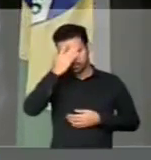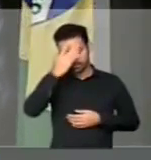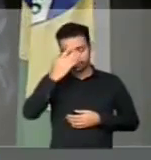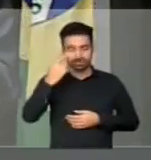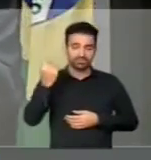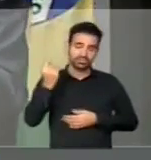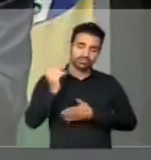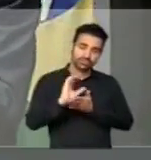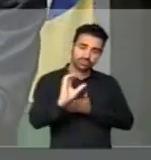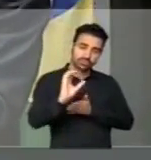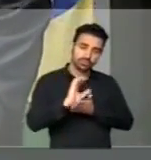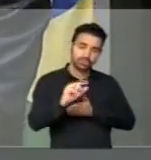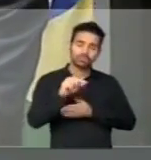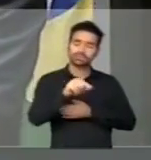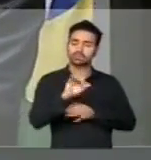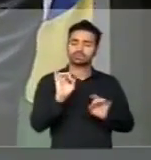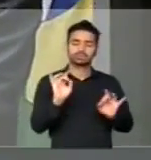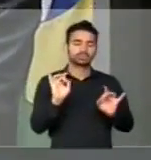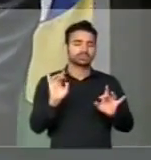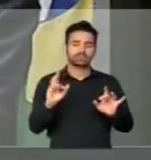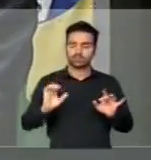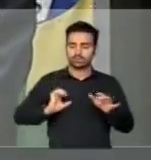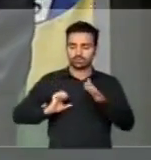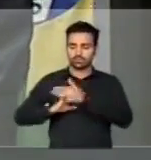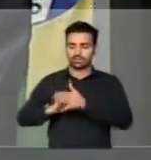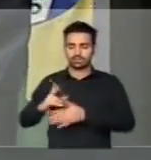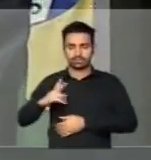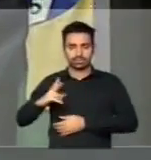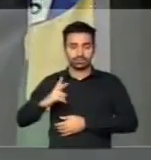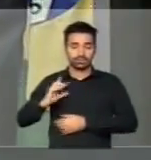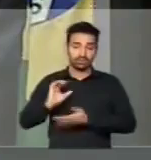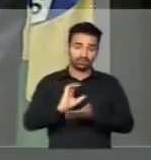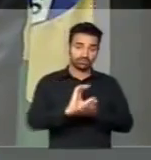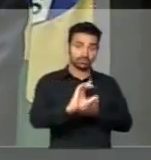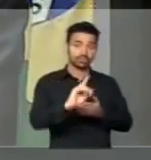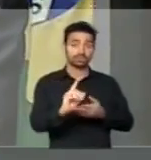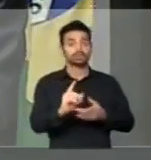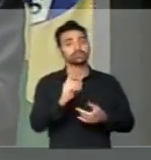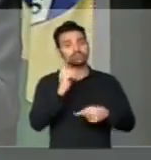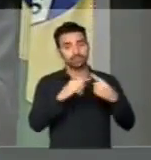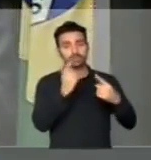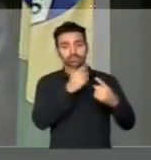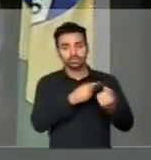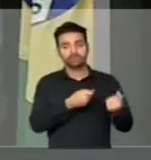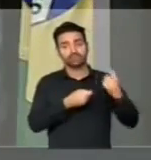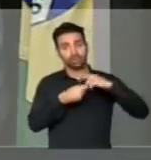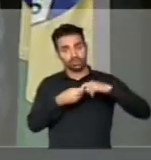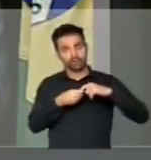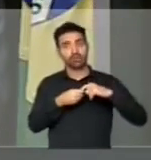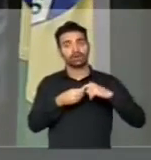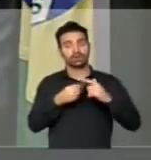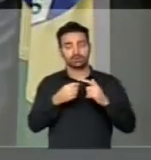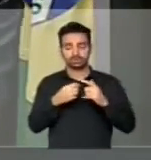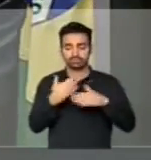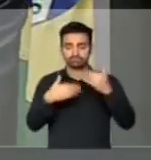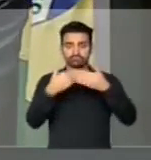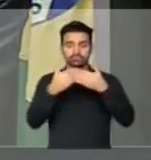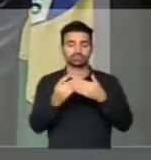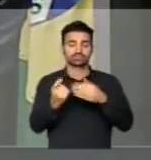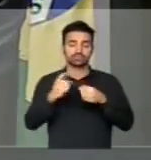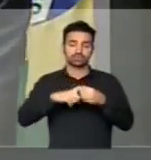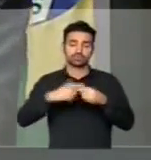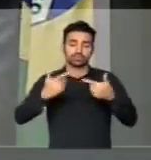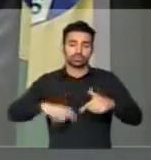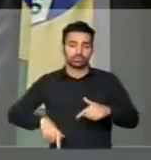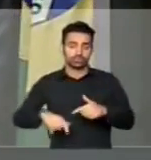investimentos, em especial os privados, retornem e o crescimento renasça. Para tanto,